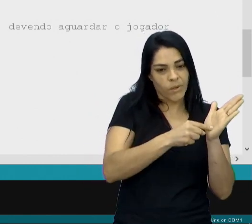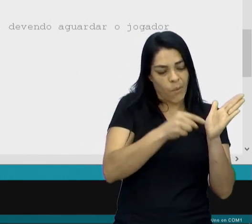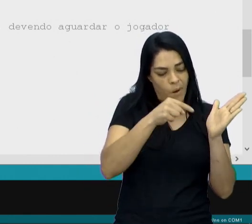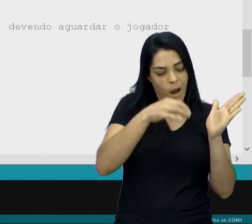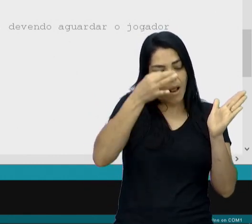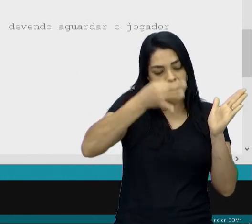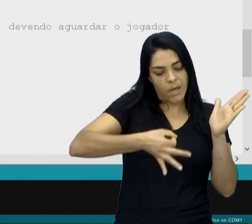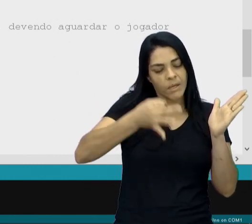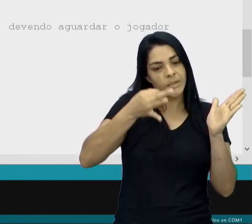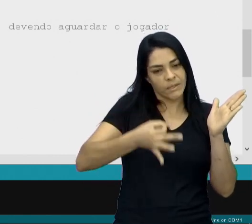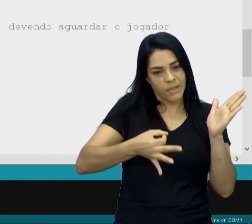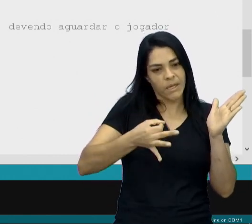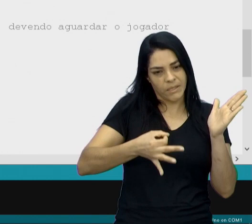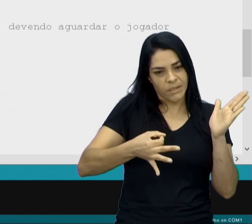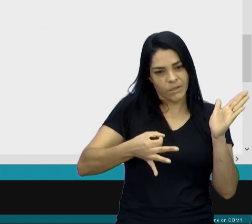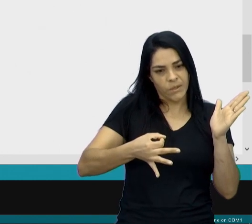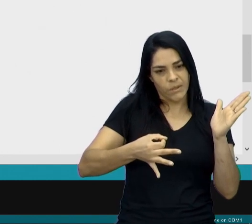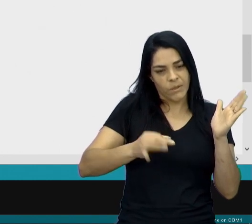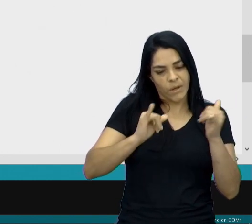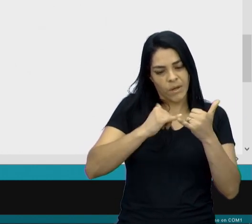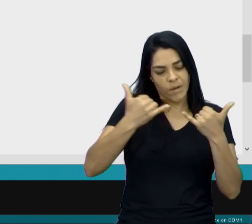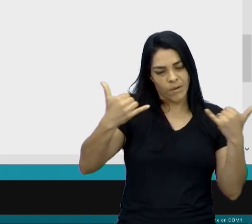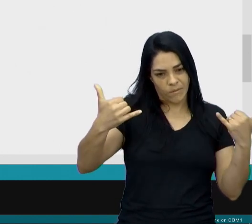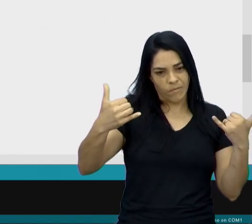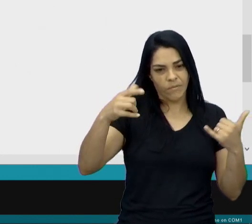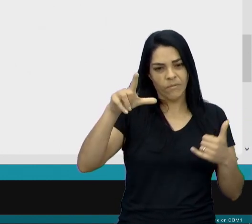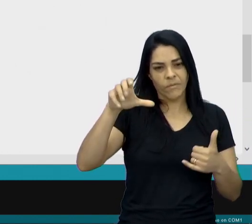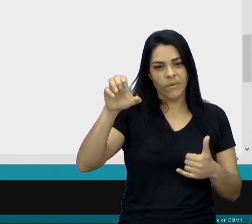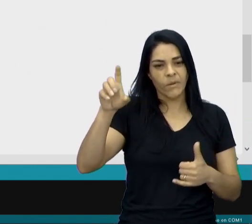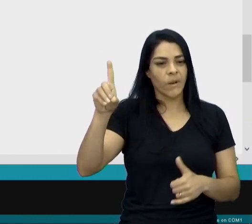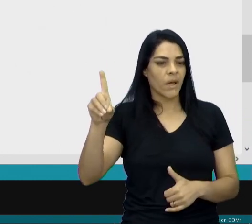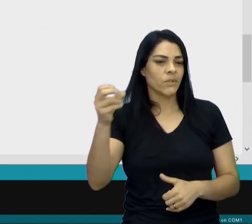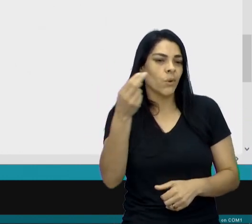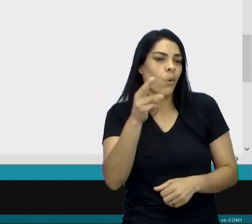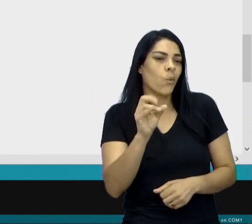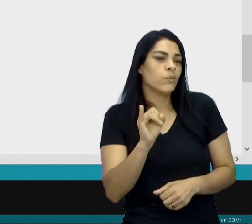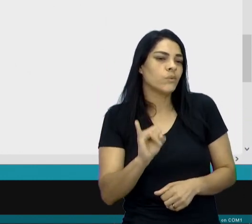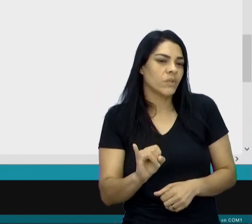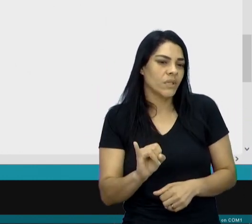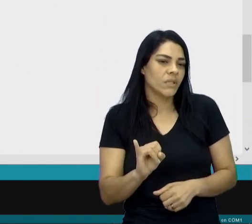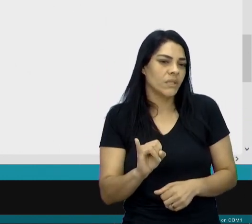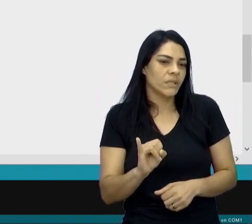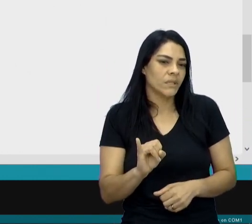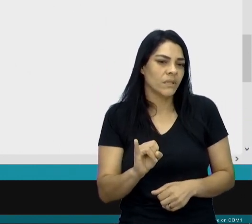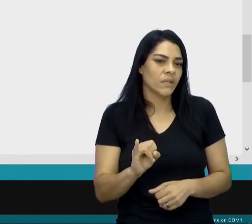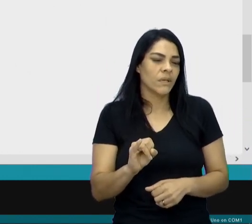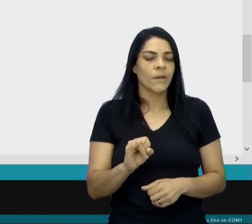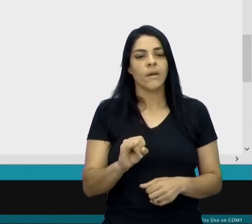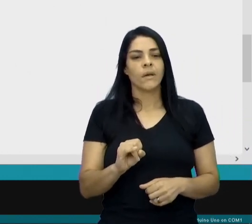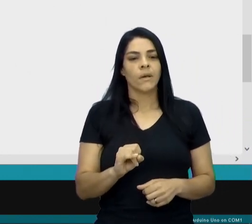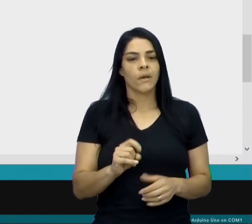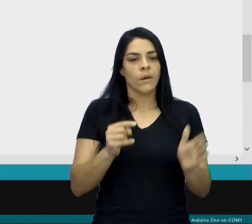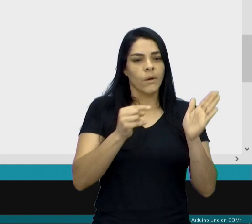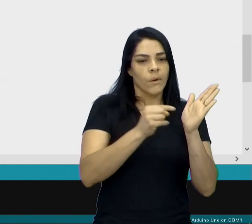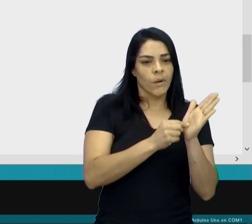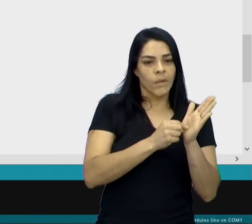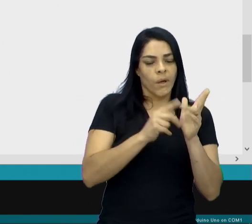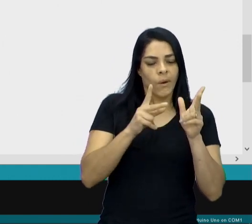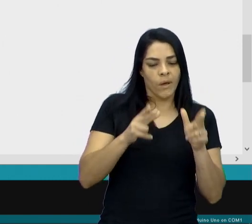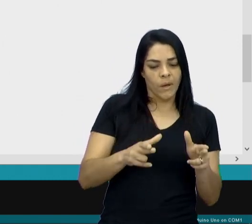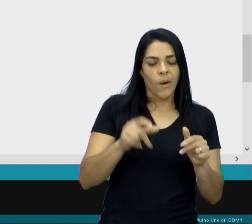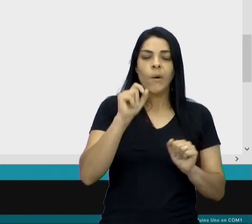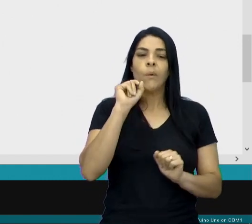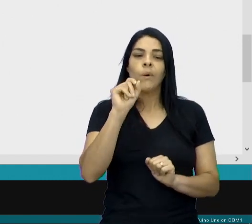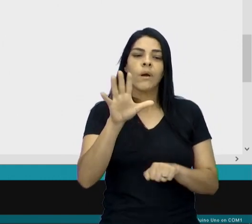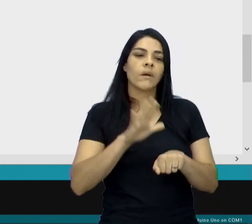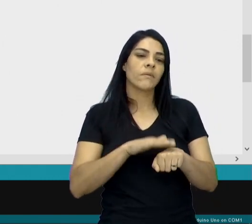é correspondente ao LED, né? E se, veja lá, ó, se o botão for igual o LED, o I, o que ele vai